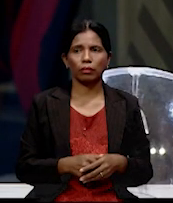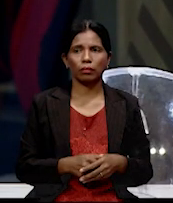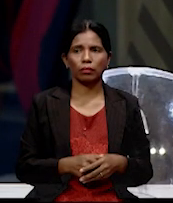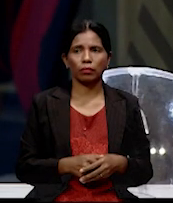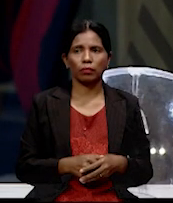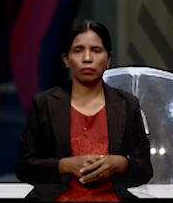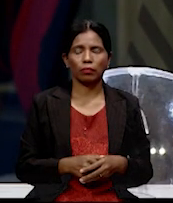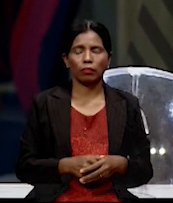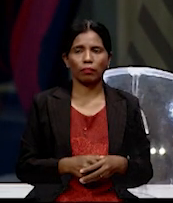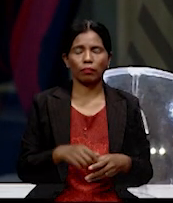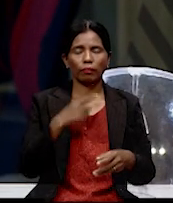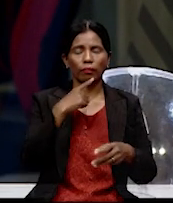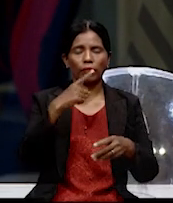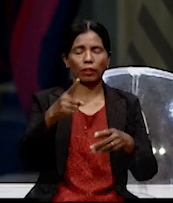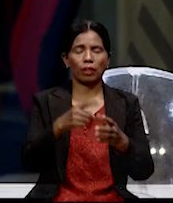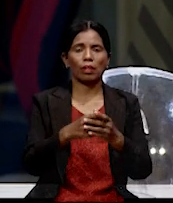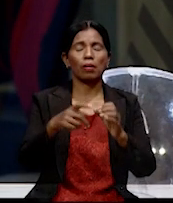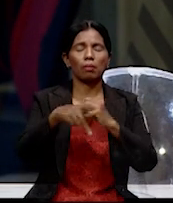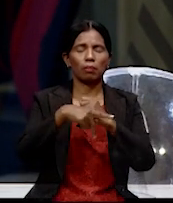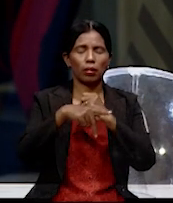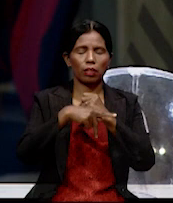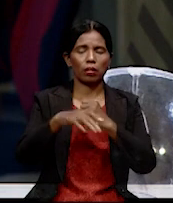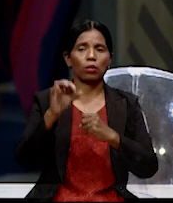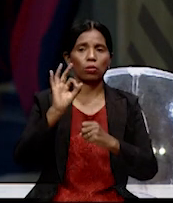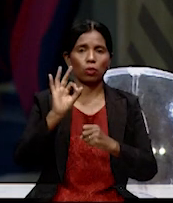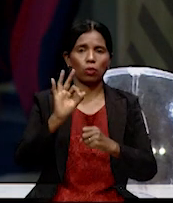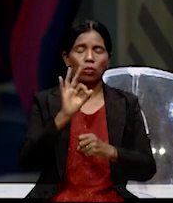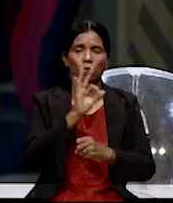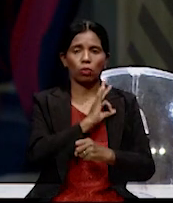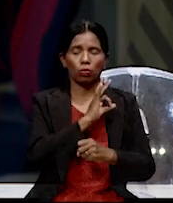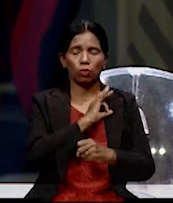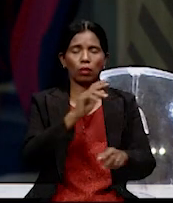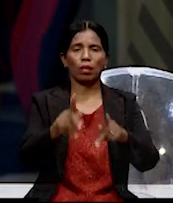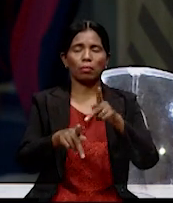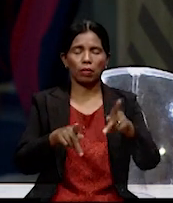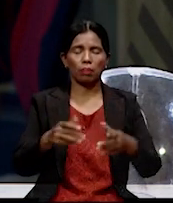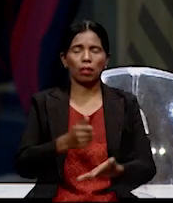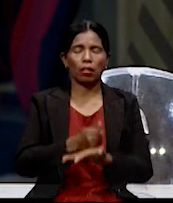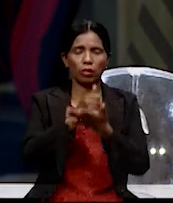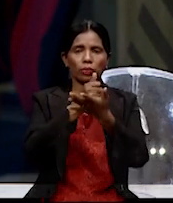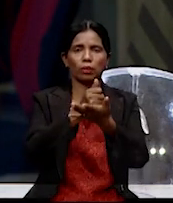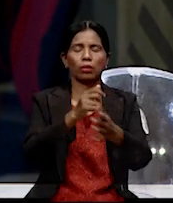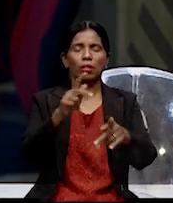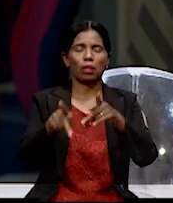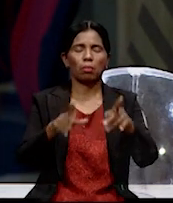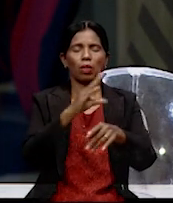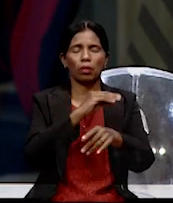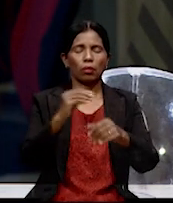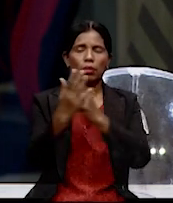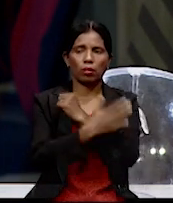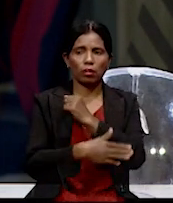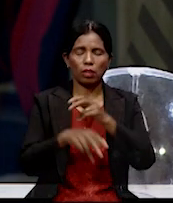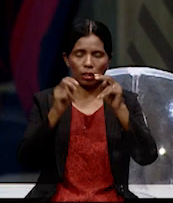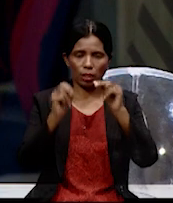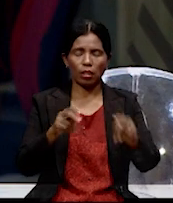conselheiro máximo partido conto na memória bucar até tem ema nebe servi povo na nação tem que ema nebe